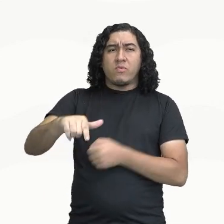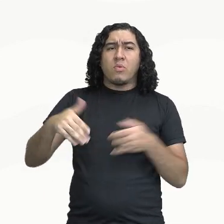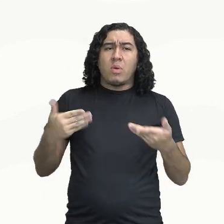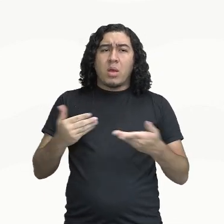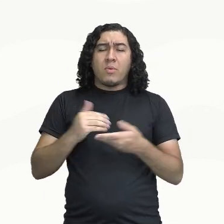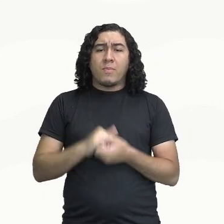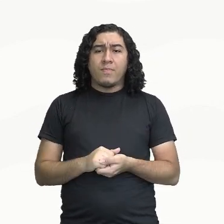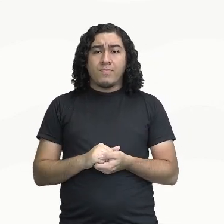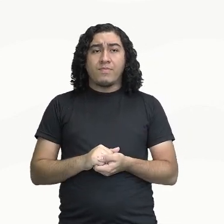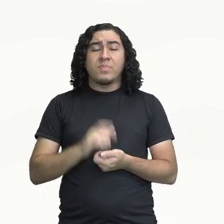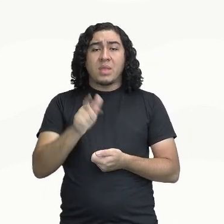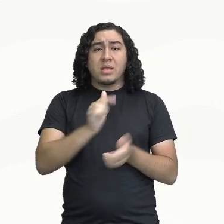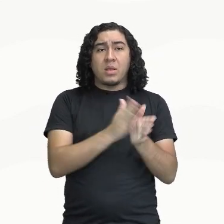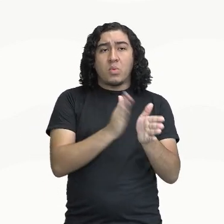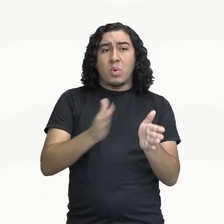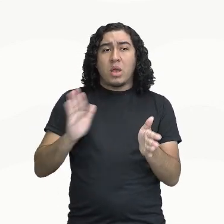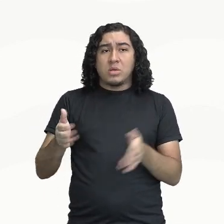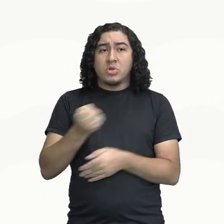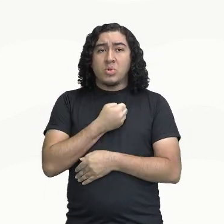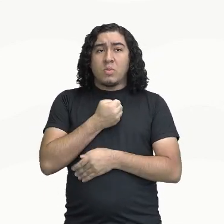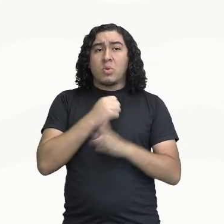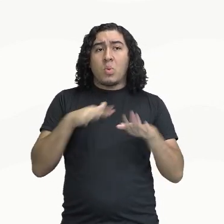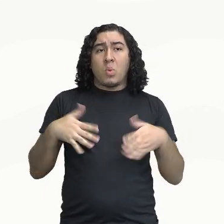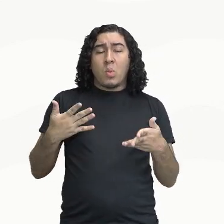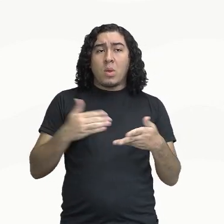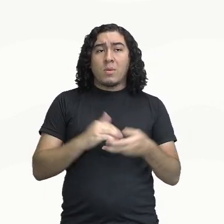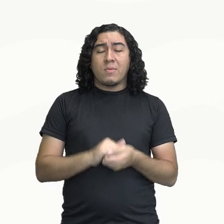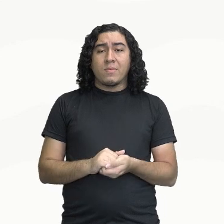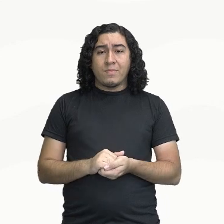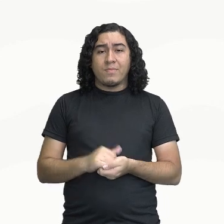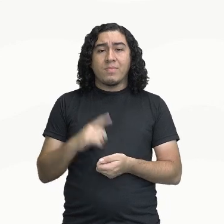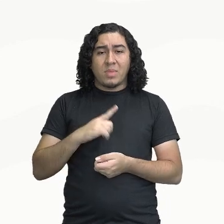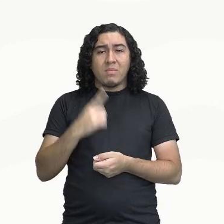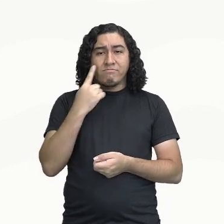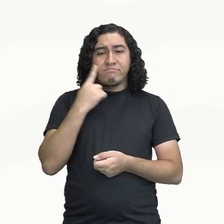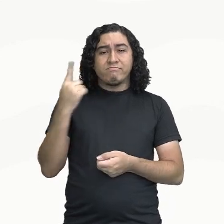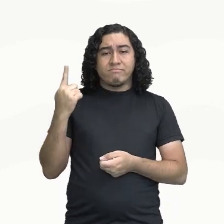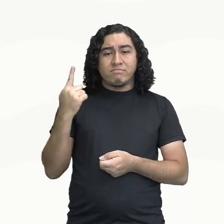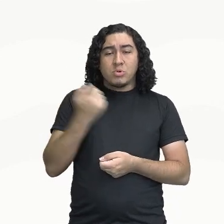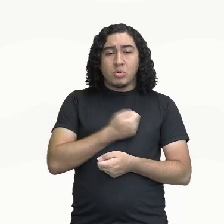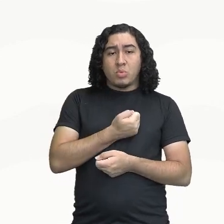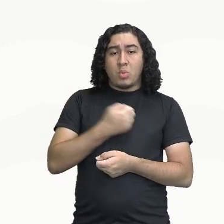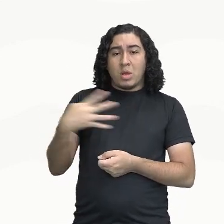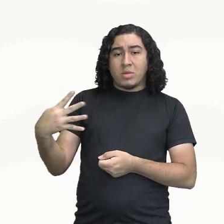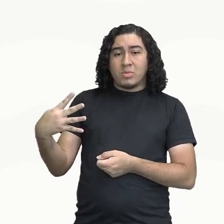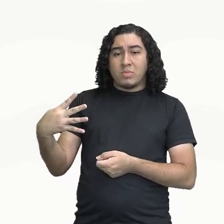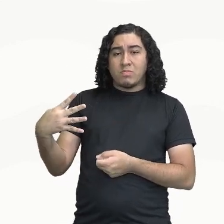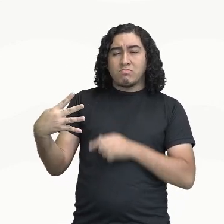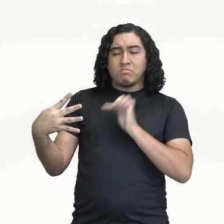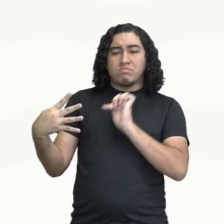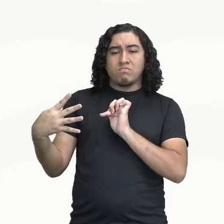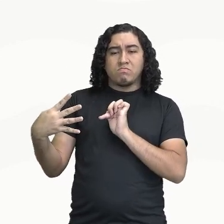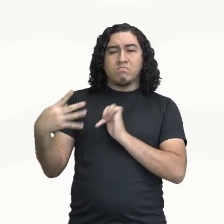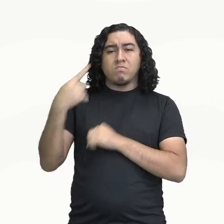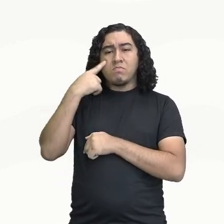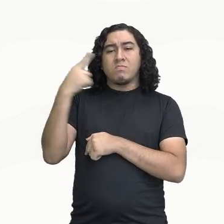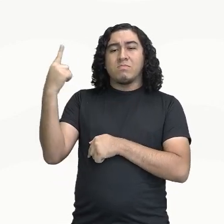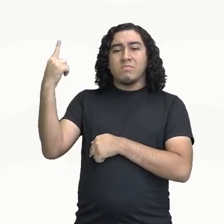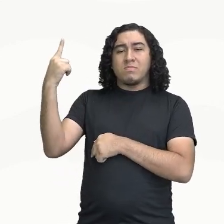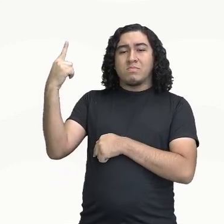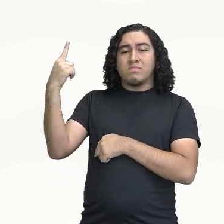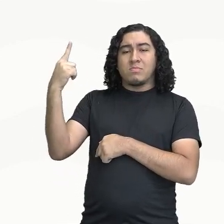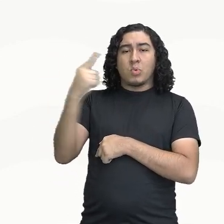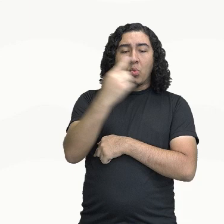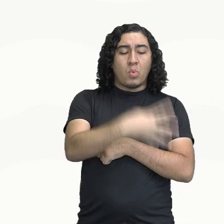nessa sequência de números aqui, ó, qual é o número? Já está em destaque. É o número 4. O número 4 aqui, ele repete